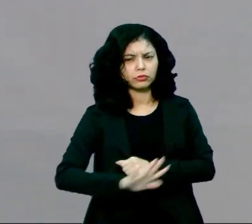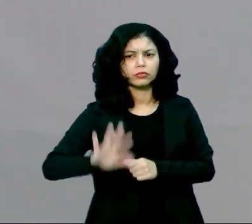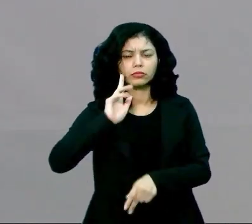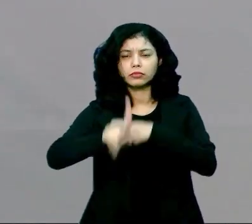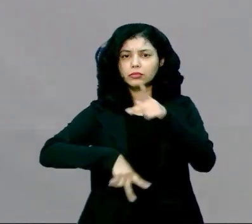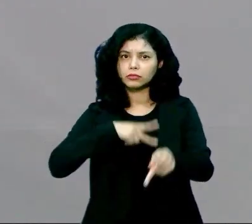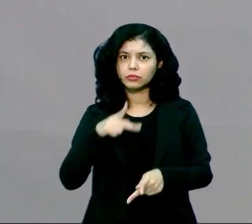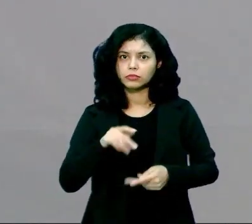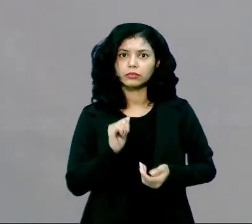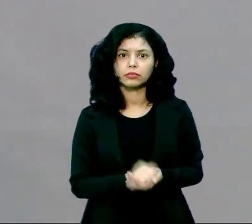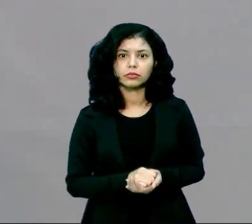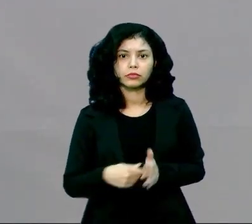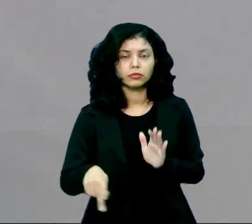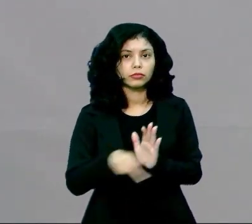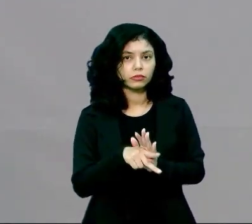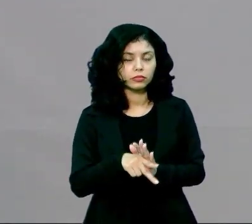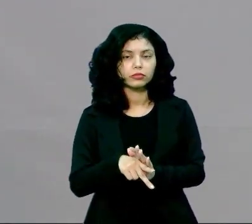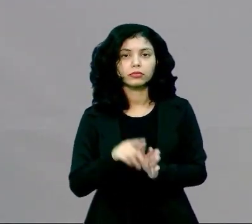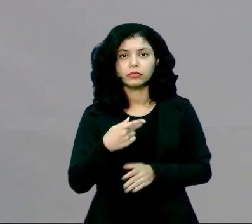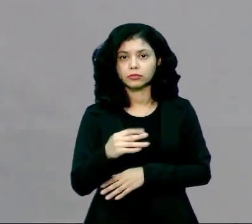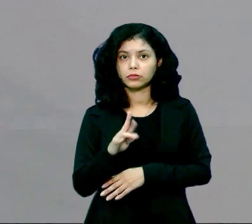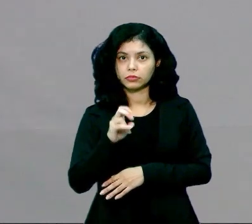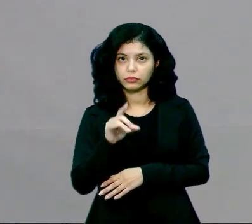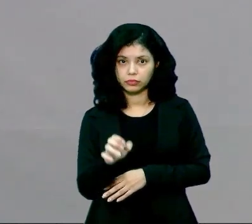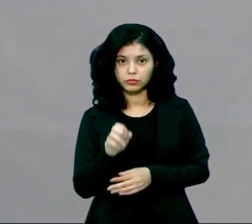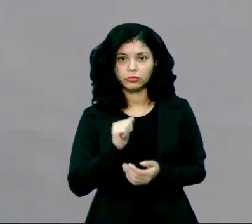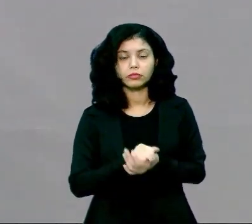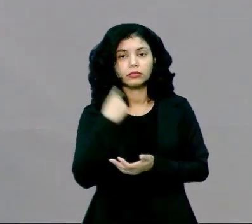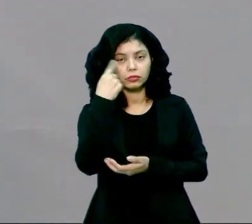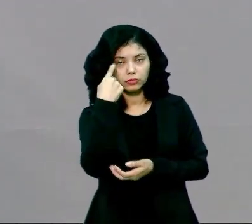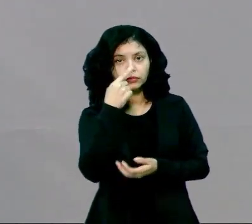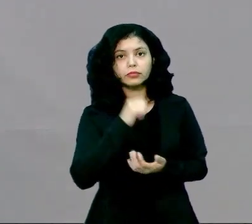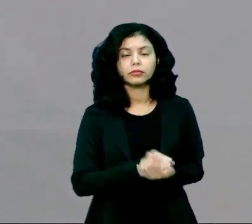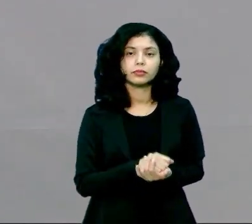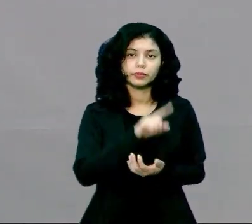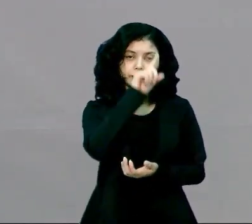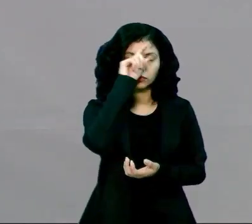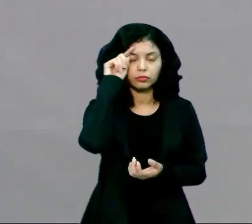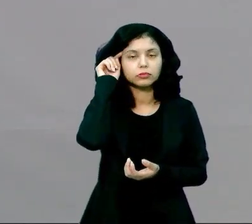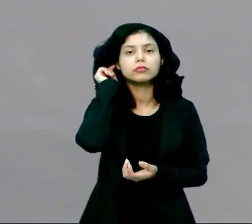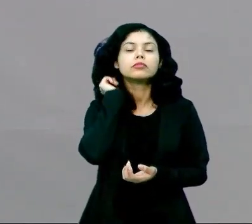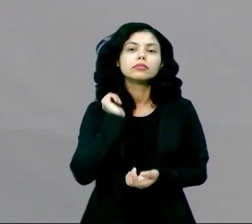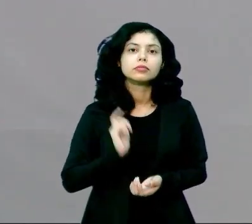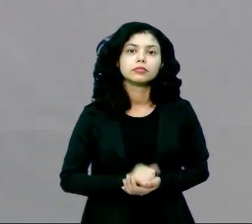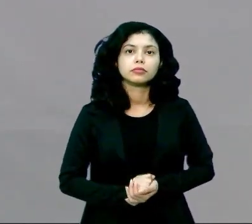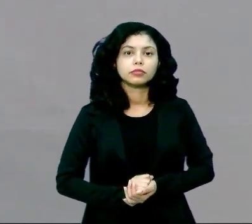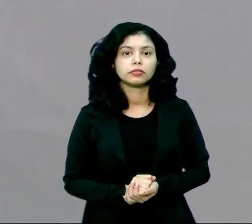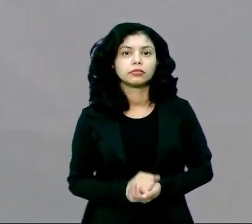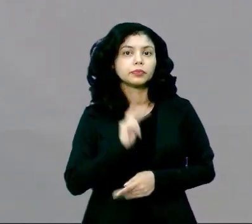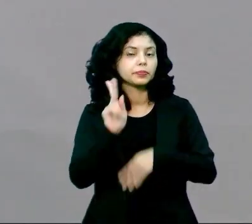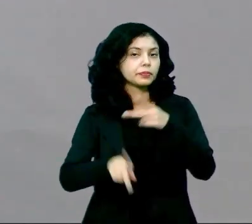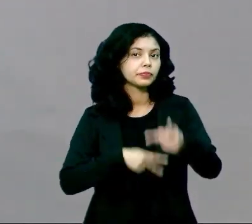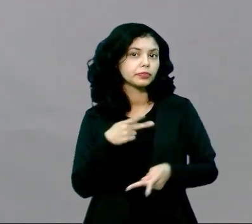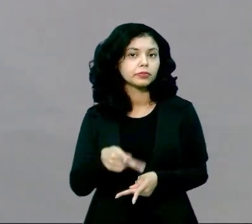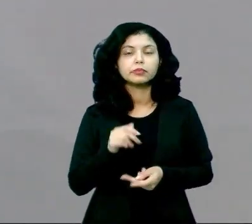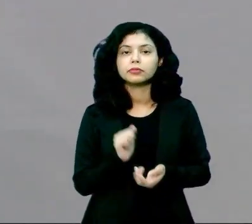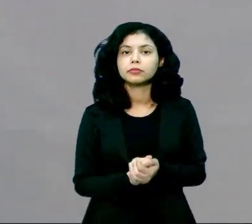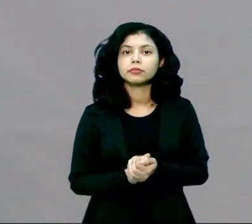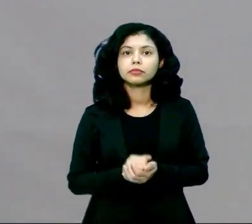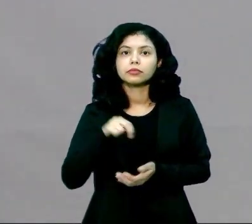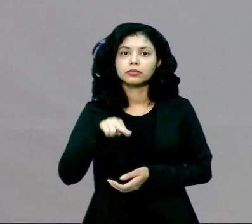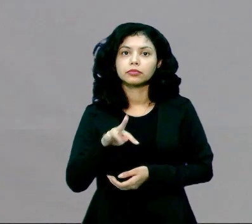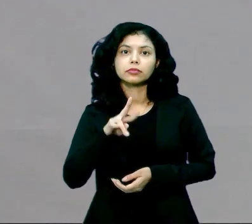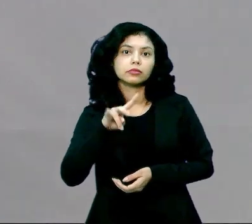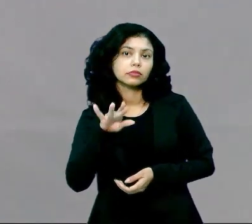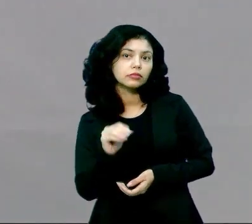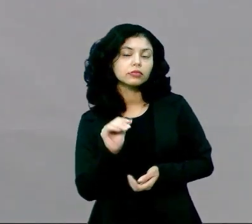os povos pré-colombinos também chamados, né? Ou seja, pré-hispânico, tá? Então são os povos nativos que